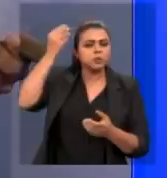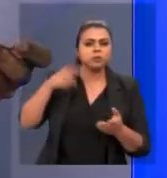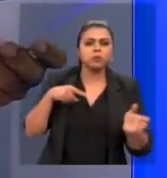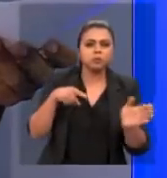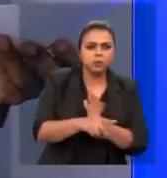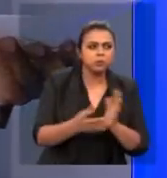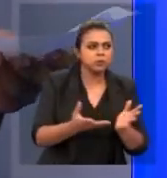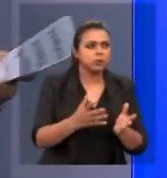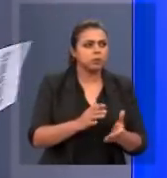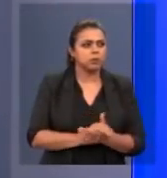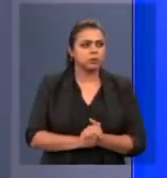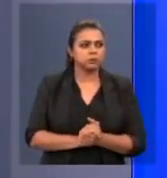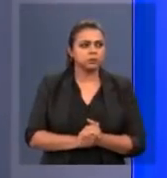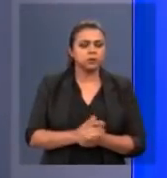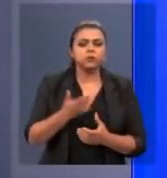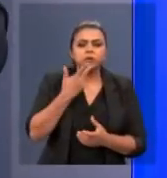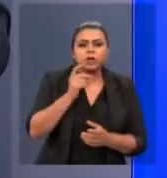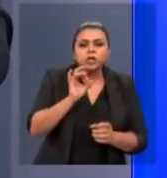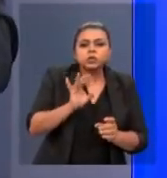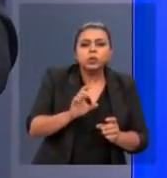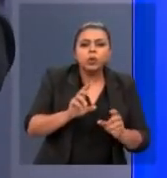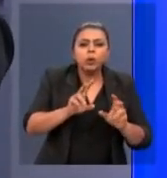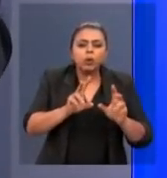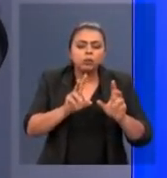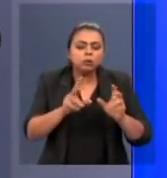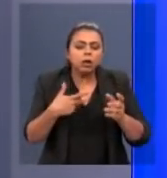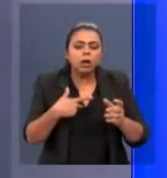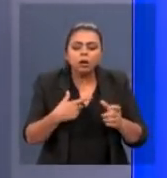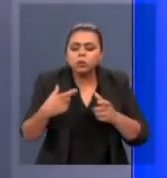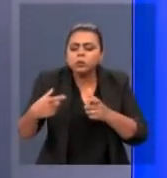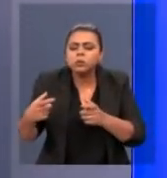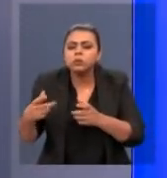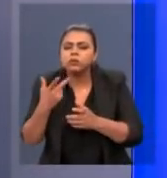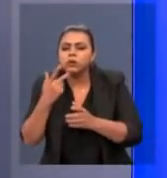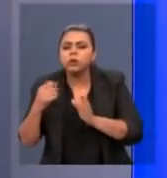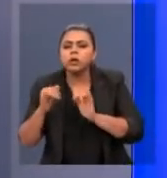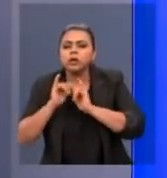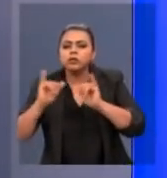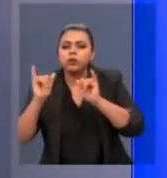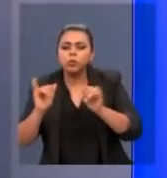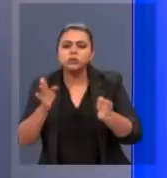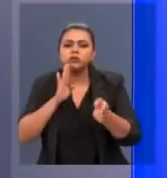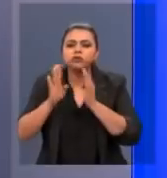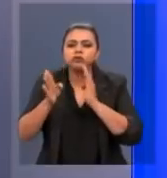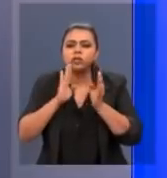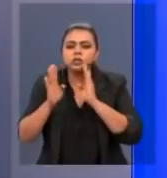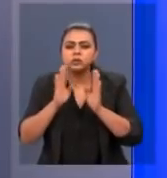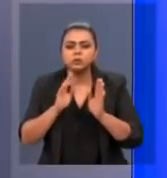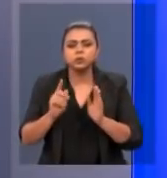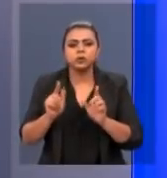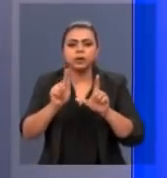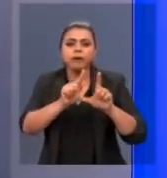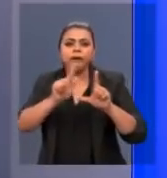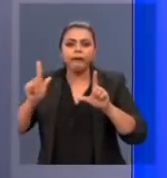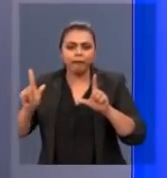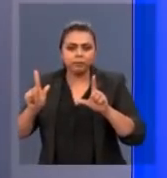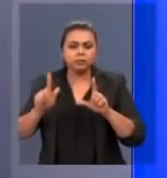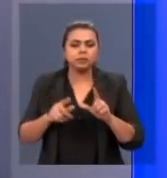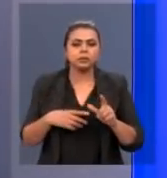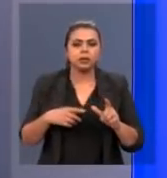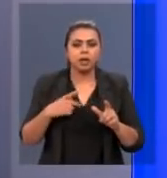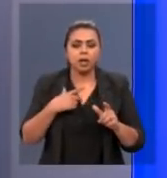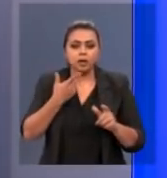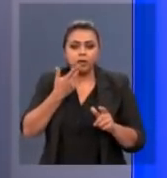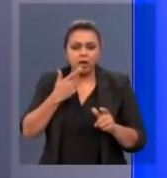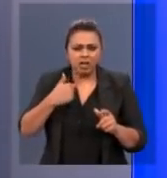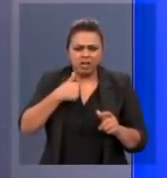mentira eu vou dizer a sua fonte renato casagrande facebook fonte a gazeta ele disse que abre e não